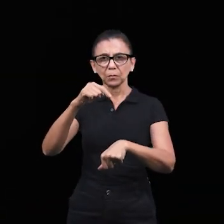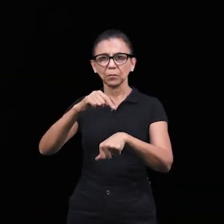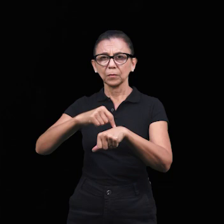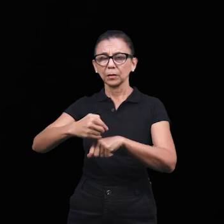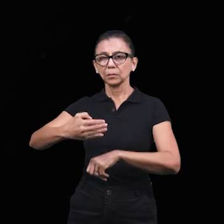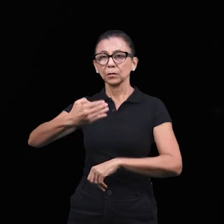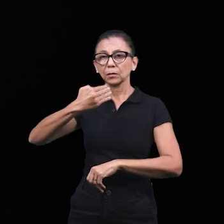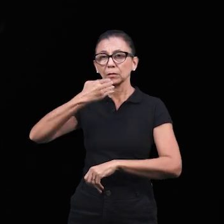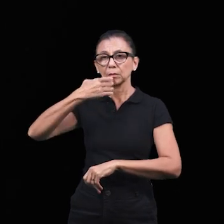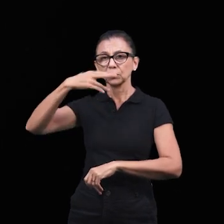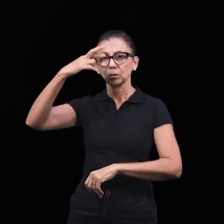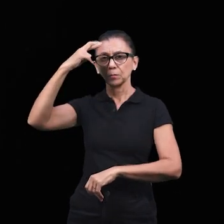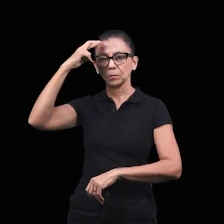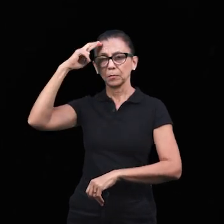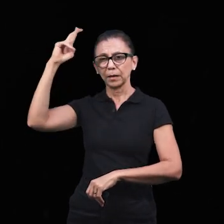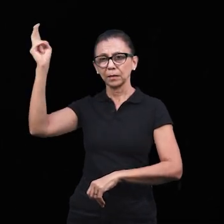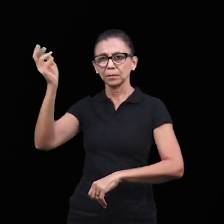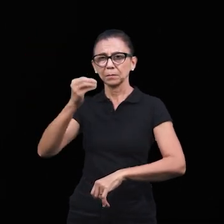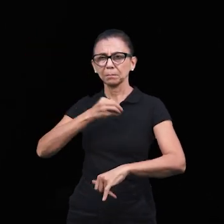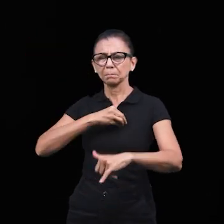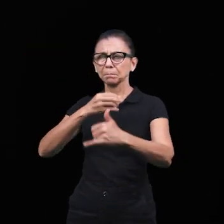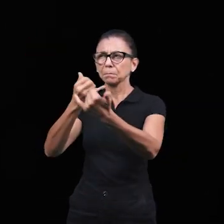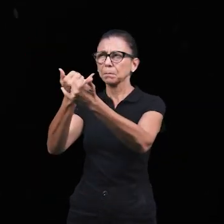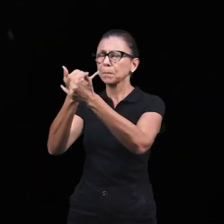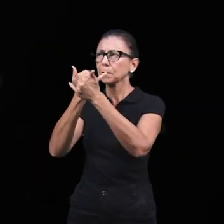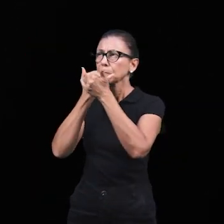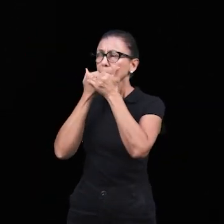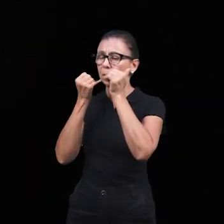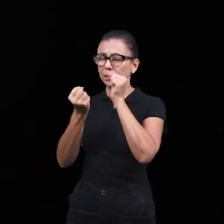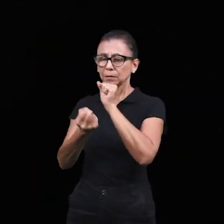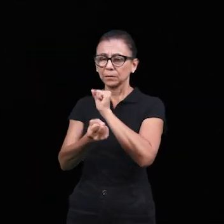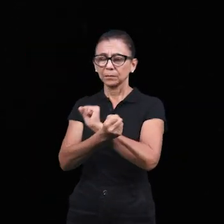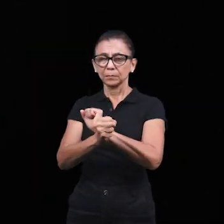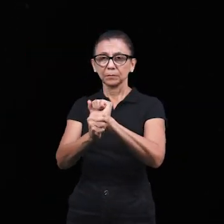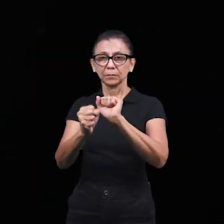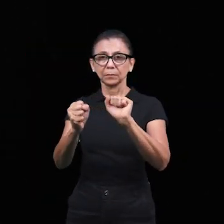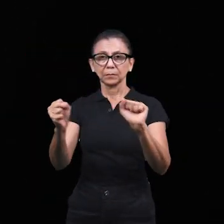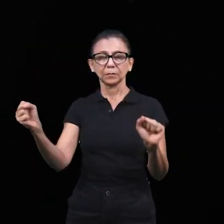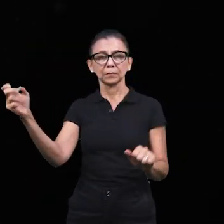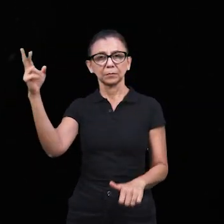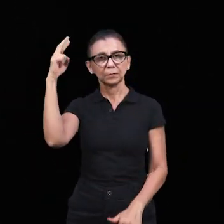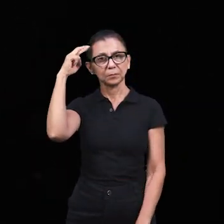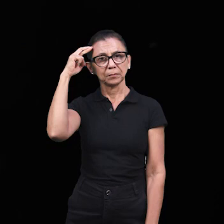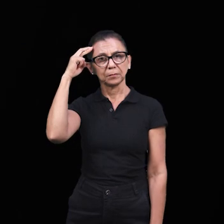derrama do Teu sangue sobre mim, ó